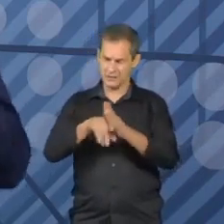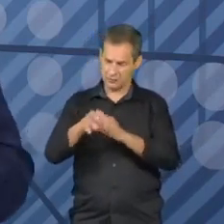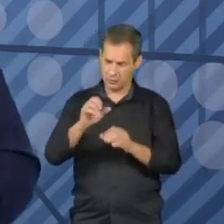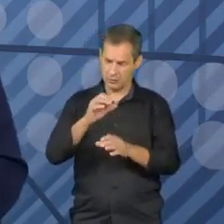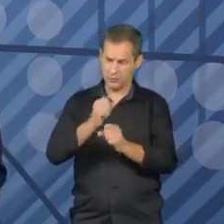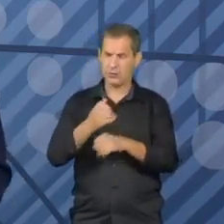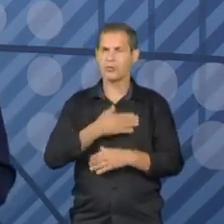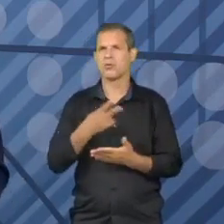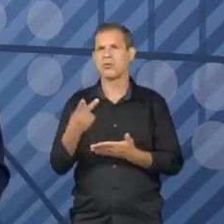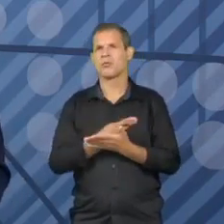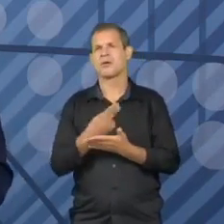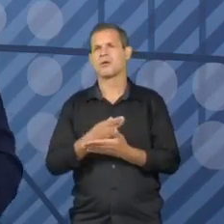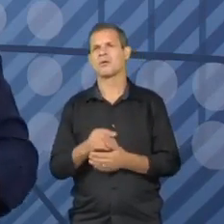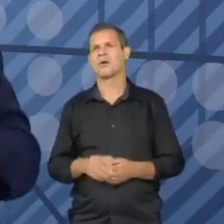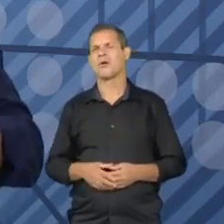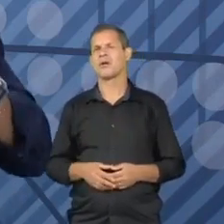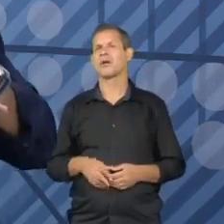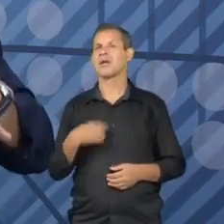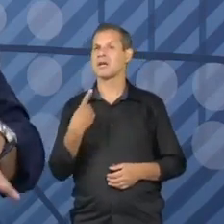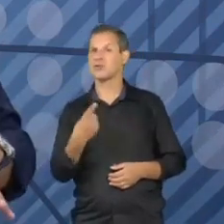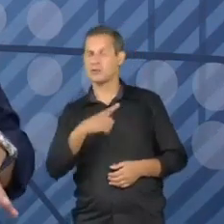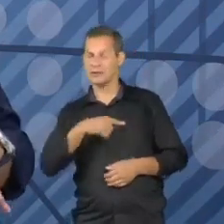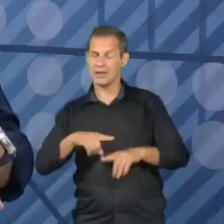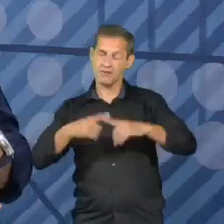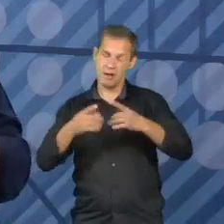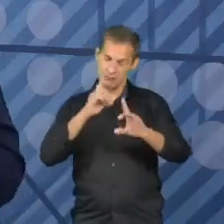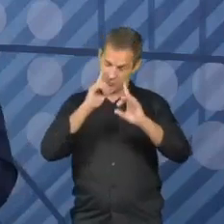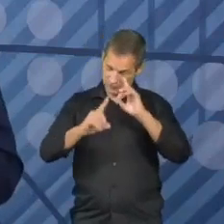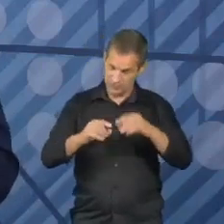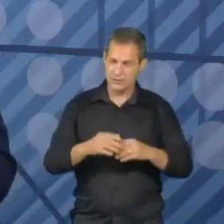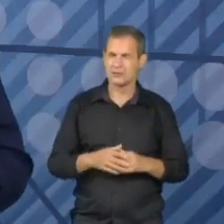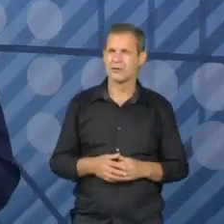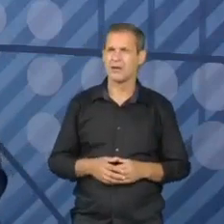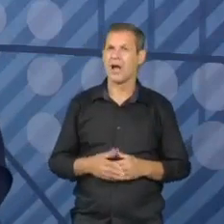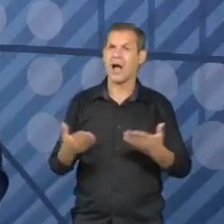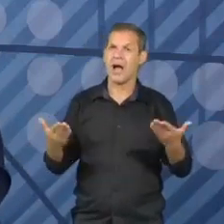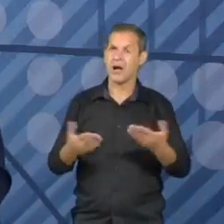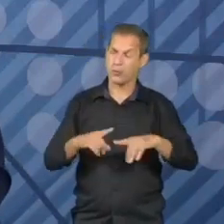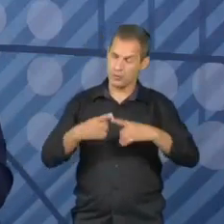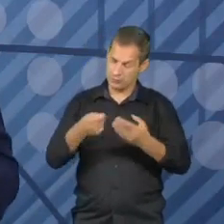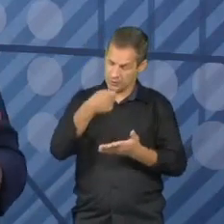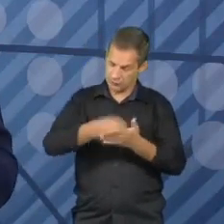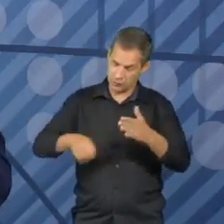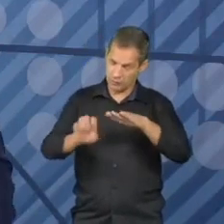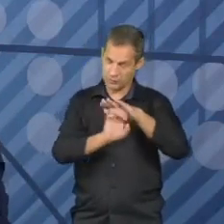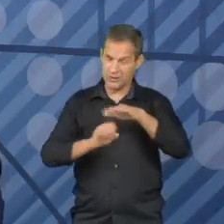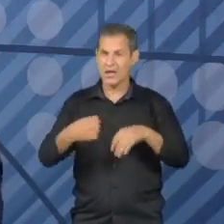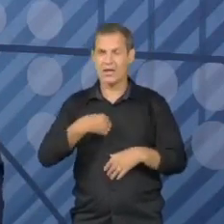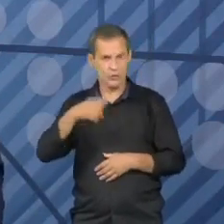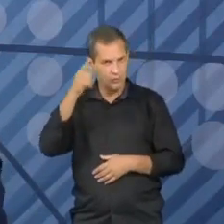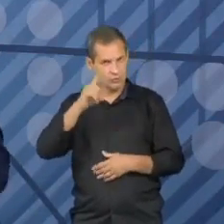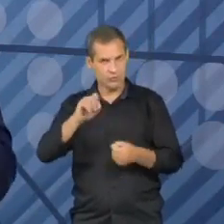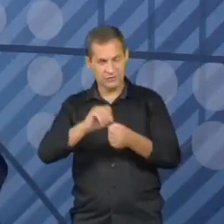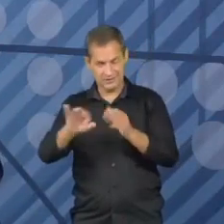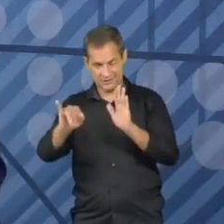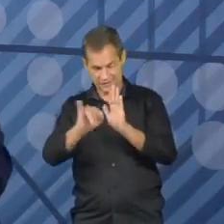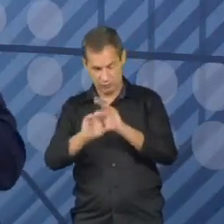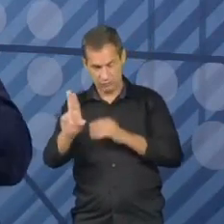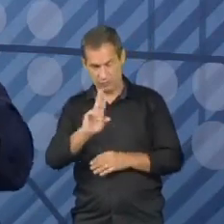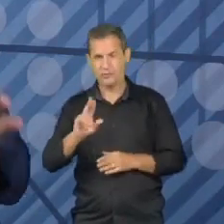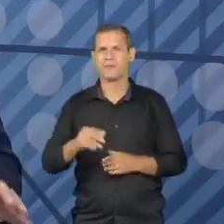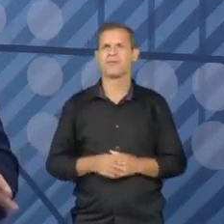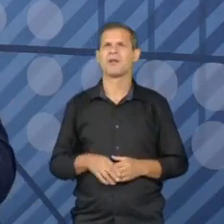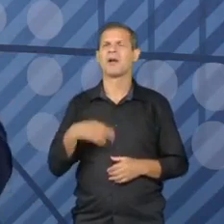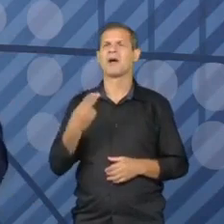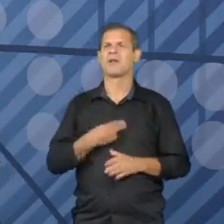erro vai ser de tamanho 1. Ou seja, eu tenho mais um dado aqui, agora já é uma exigência da empresa, eu consigo fazer levantamento utilizando